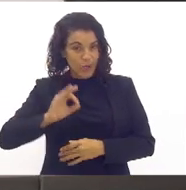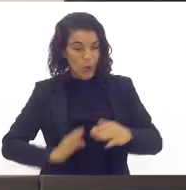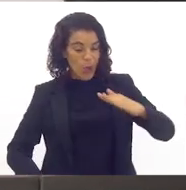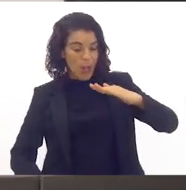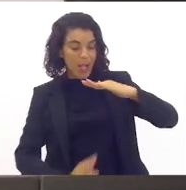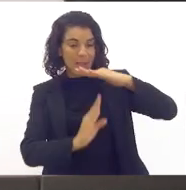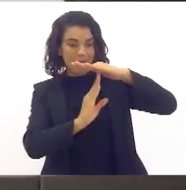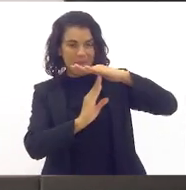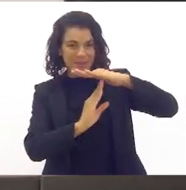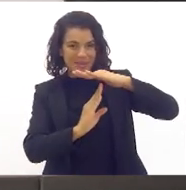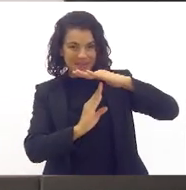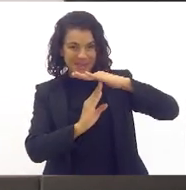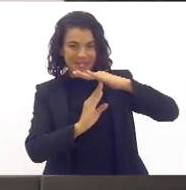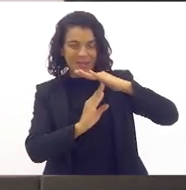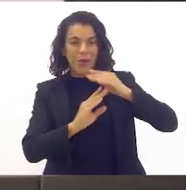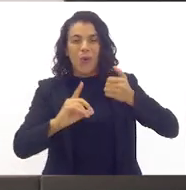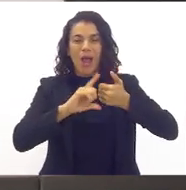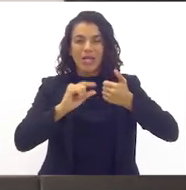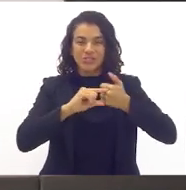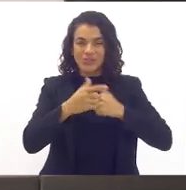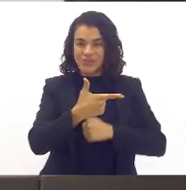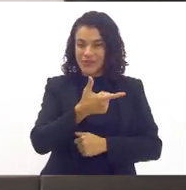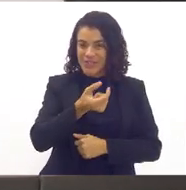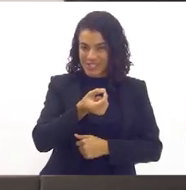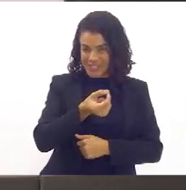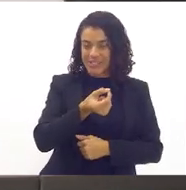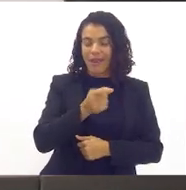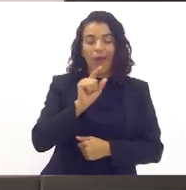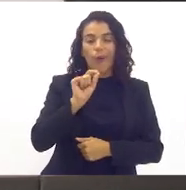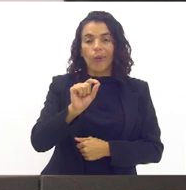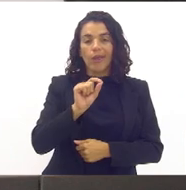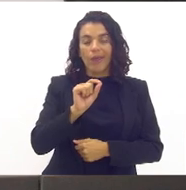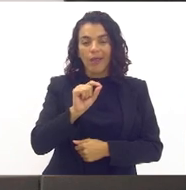RCL pelo artigo 20 da Lei de Responsabilidade Fiscal